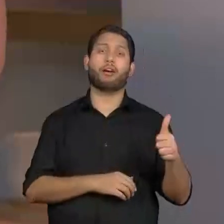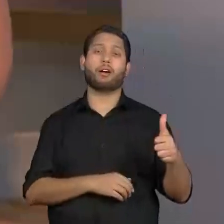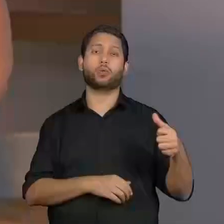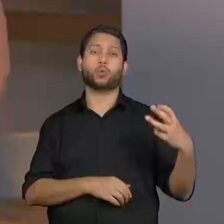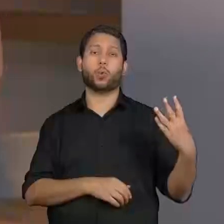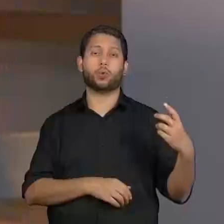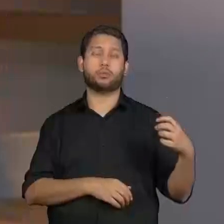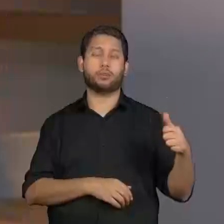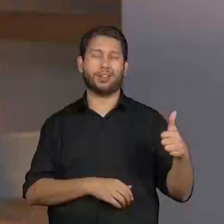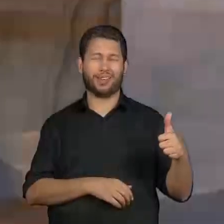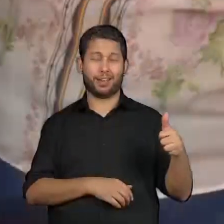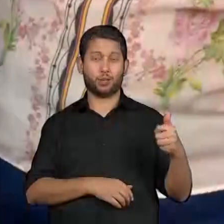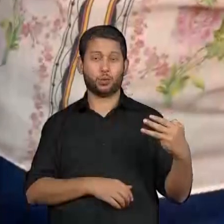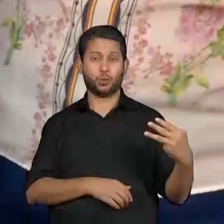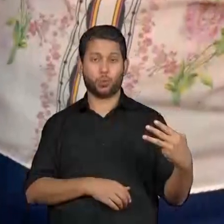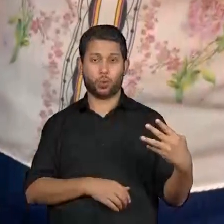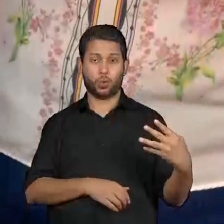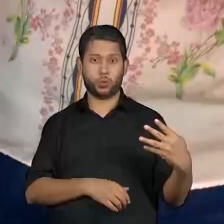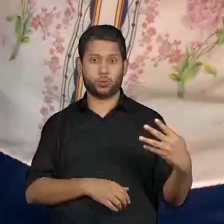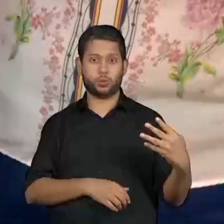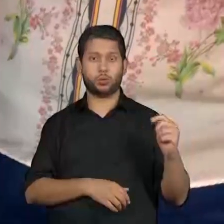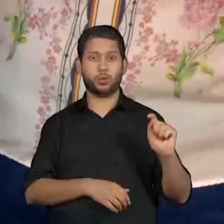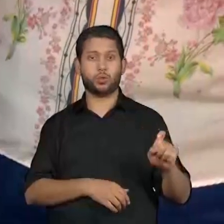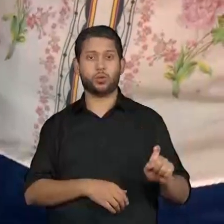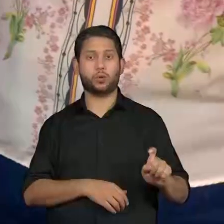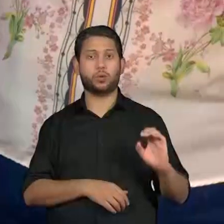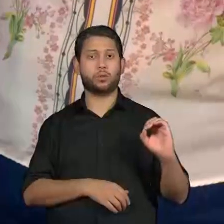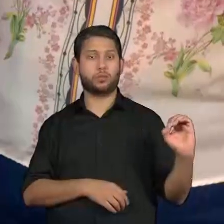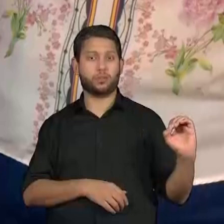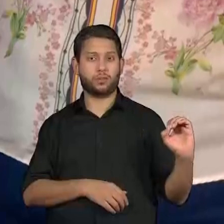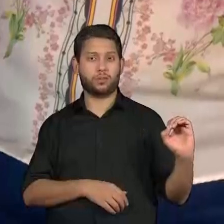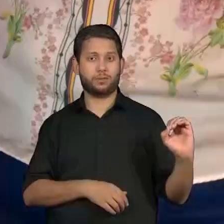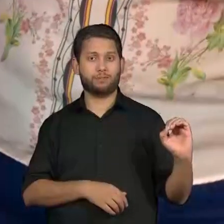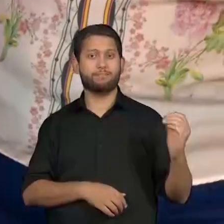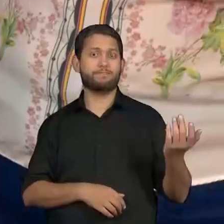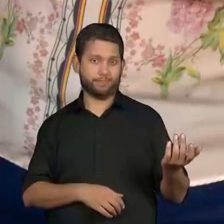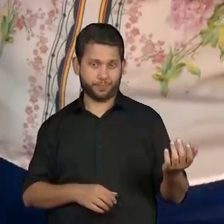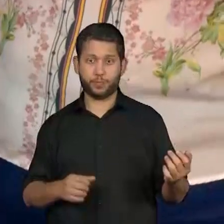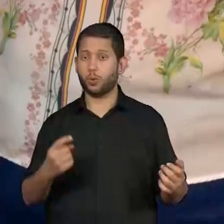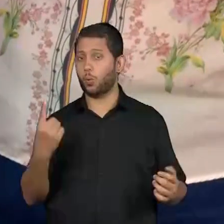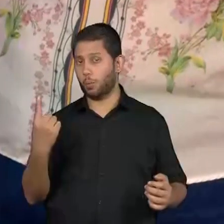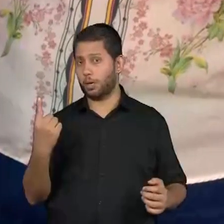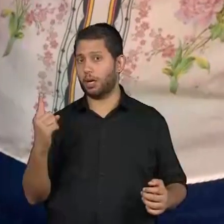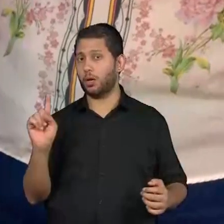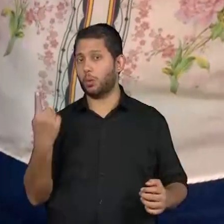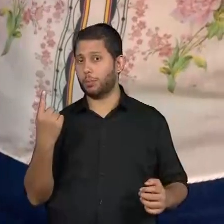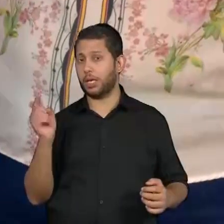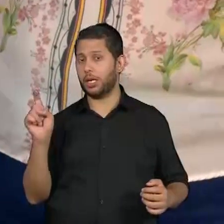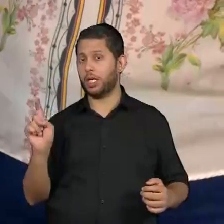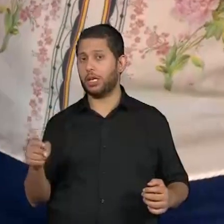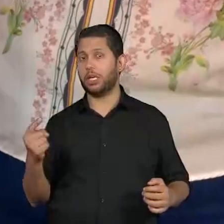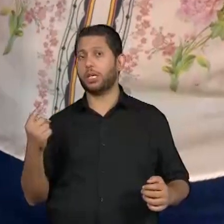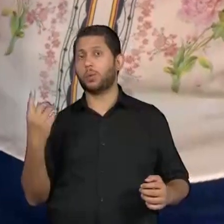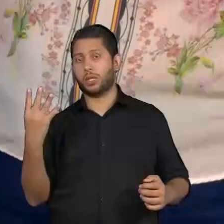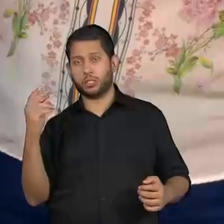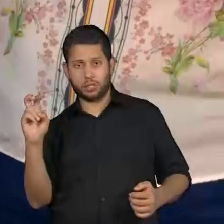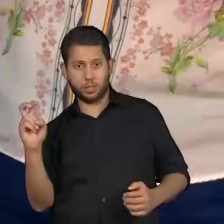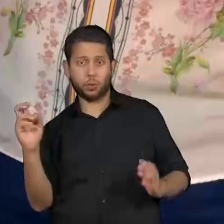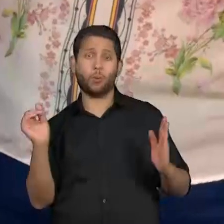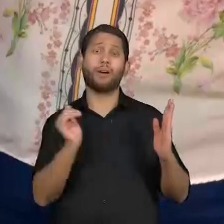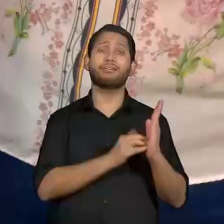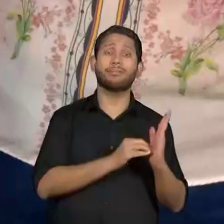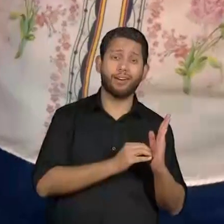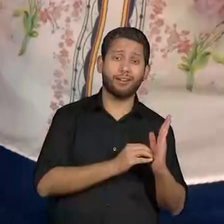aí. Está marcado 13 horas, 14 horas é aqui 2 horas da tarde. Então, quando eu